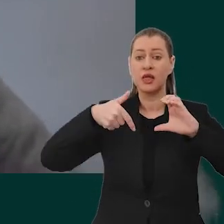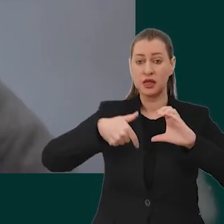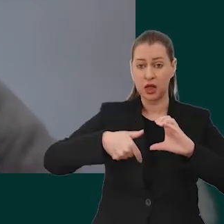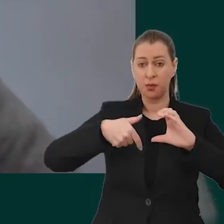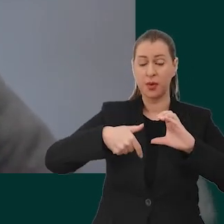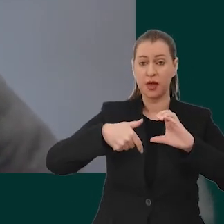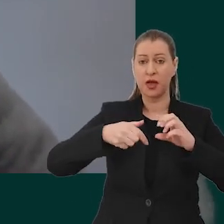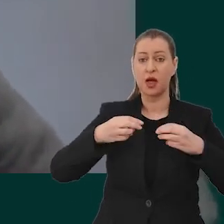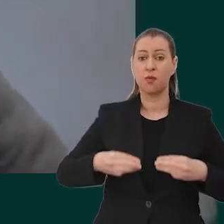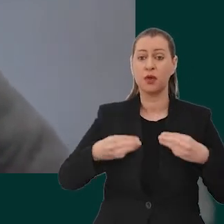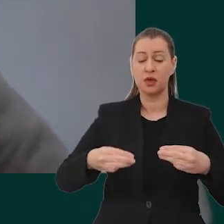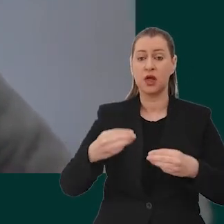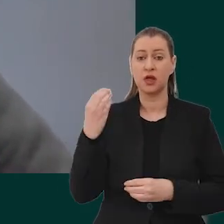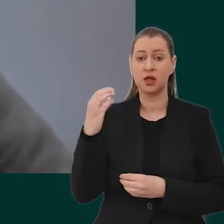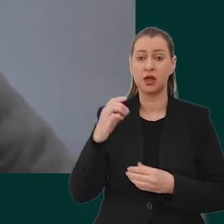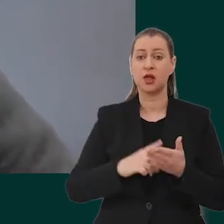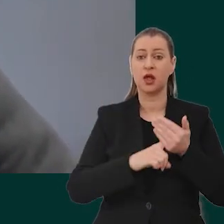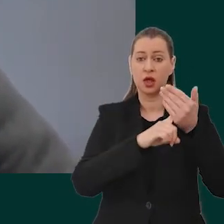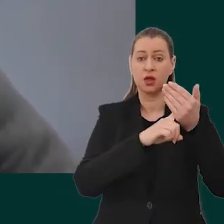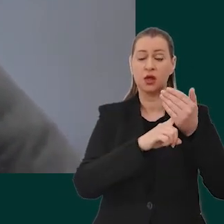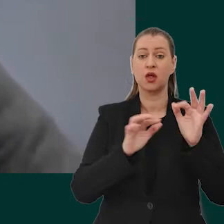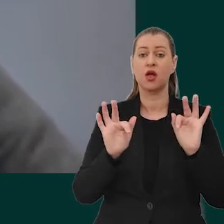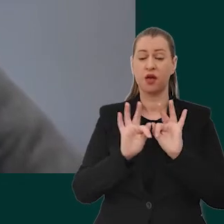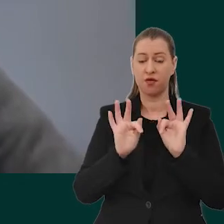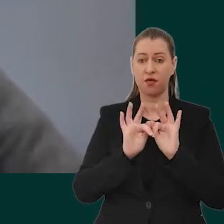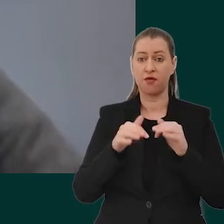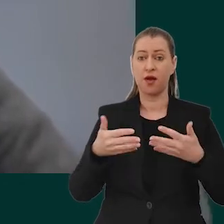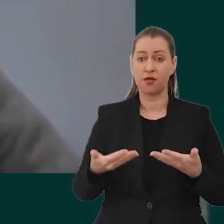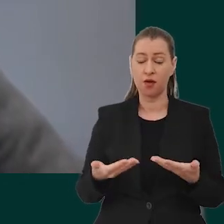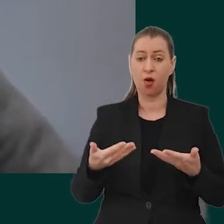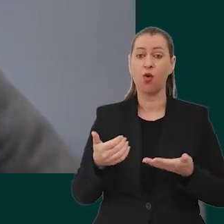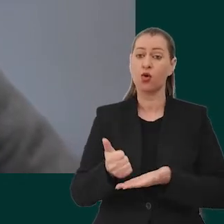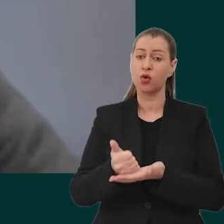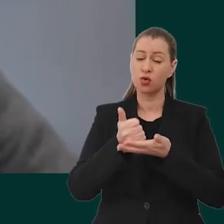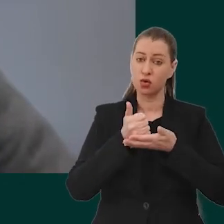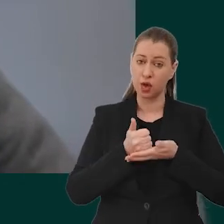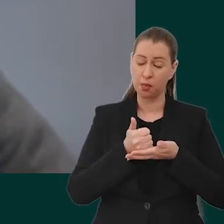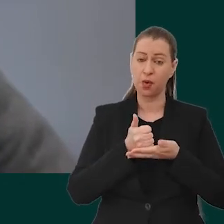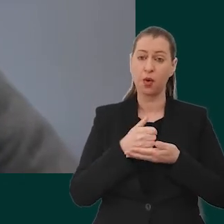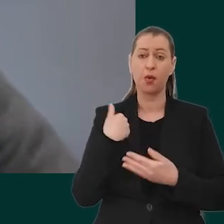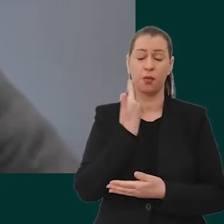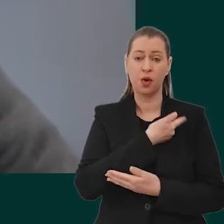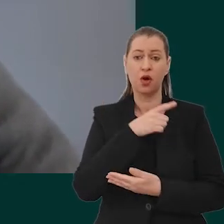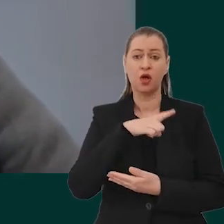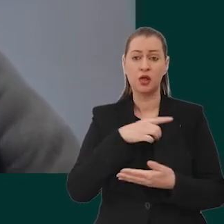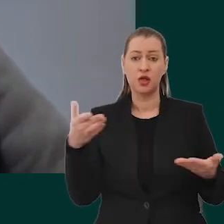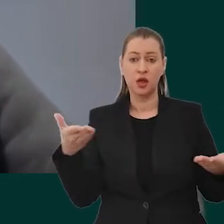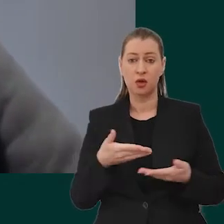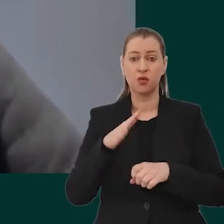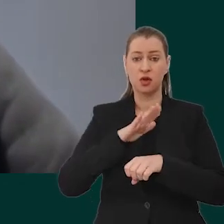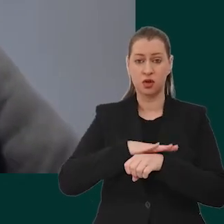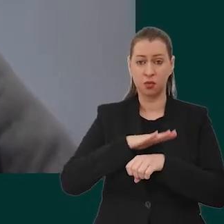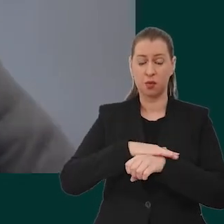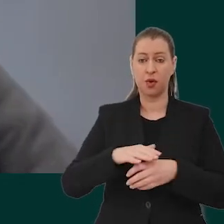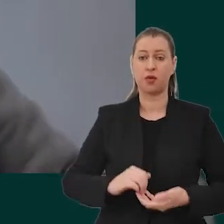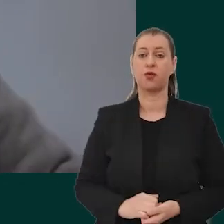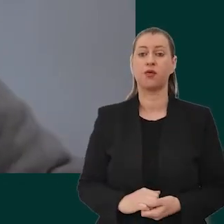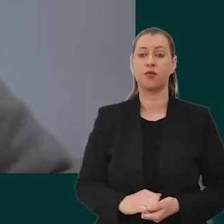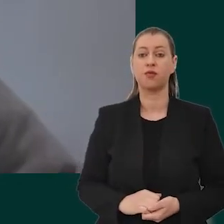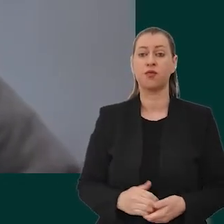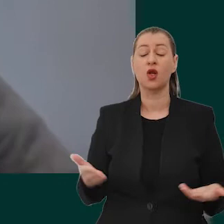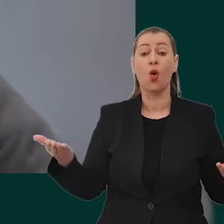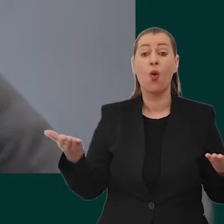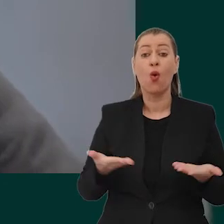ao Ministério da Ciência e Tecnologia, à Universidade Fevale, que nos proporcionou a gente ter estes momentos, tá?